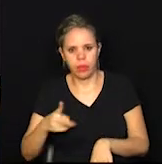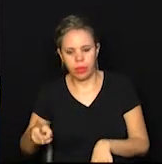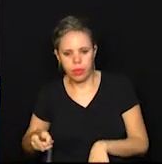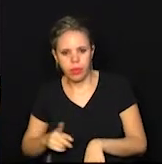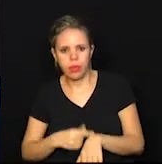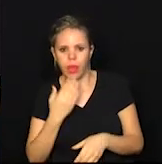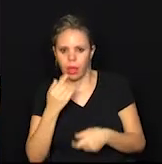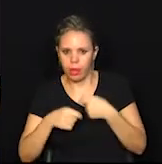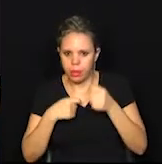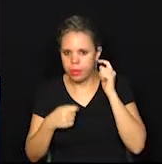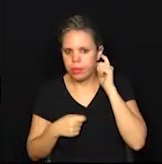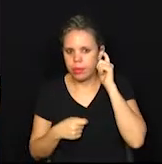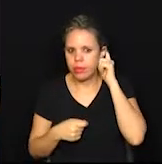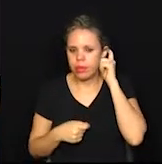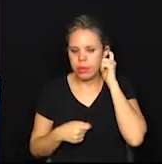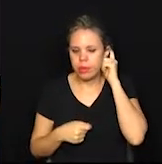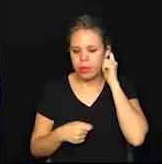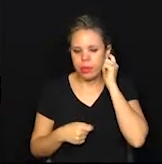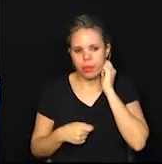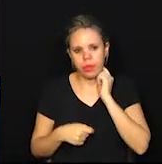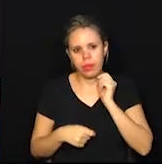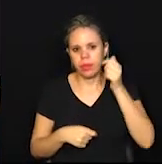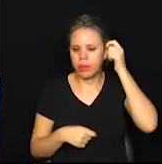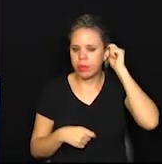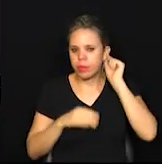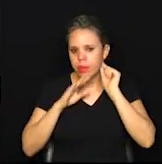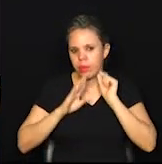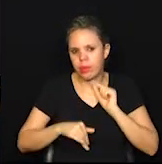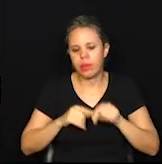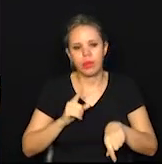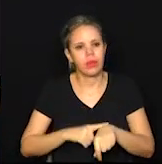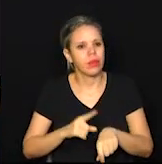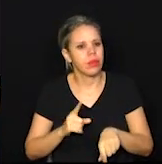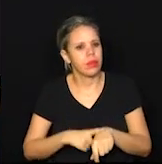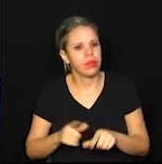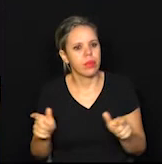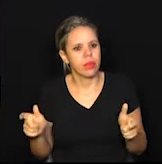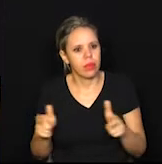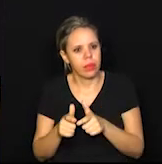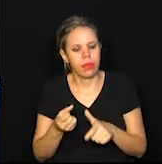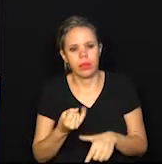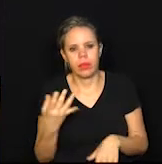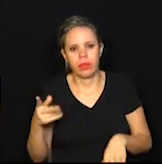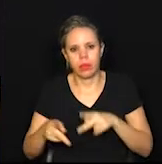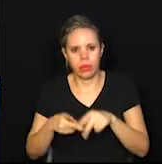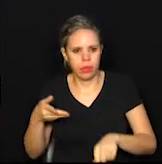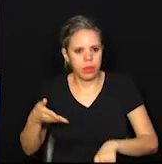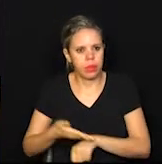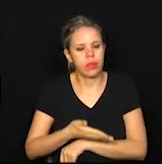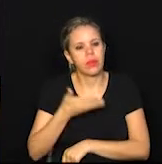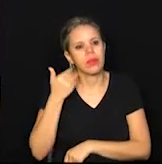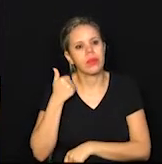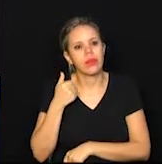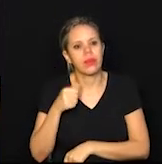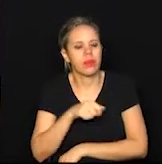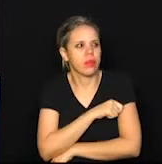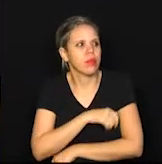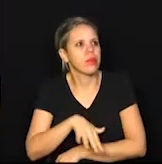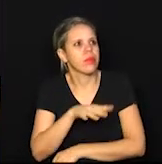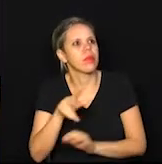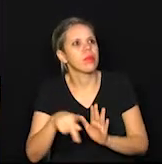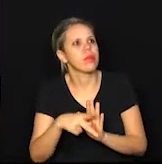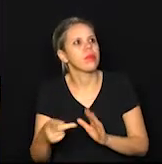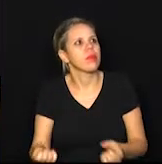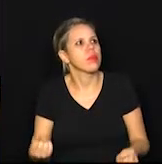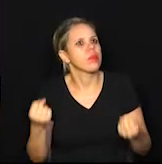almoço, horários do meio da tarde, que são horários com menor aproveitamento de alunos da própria